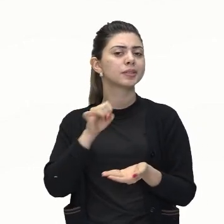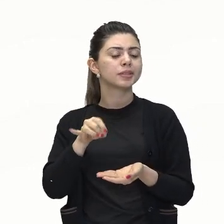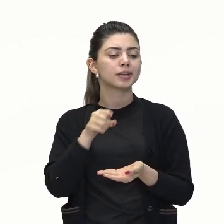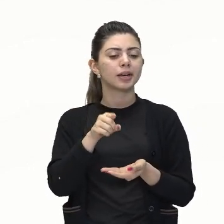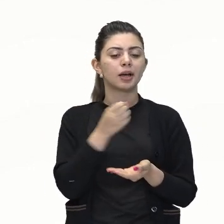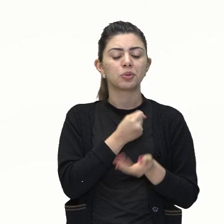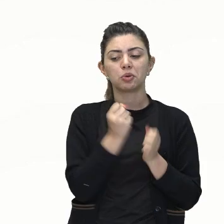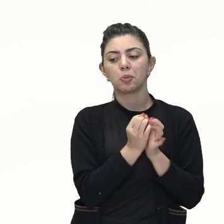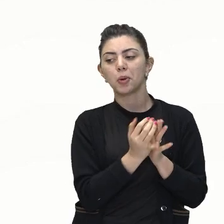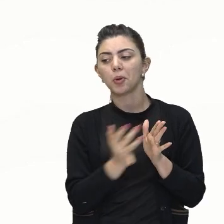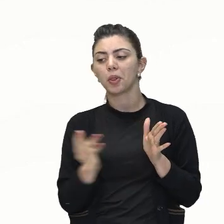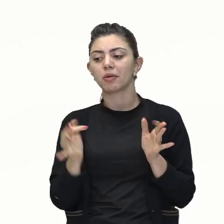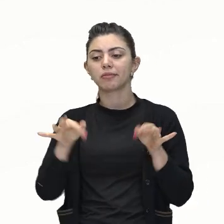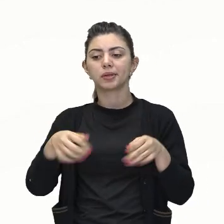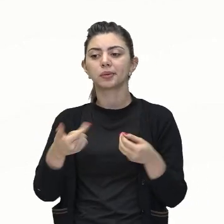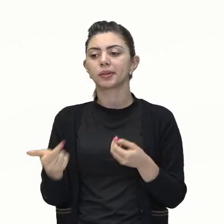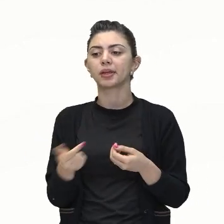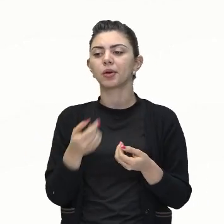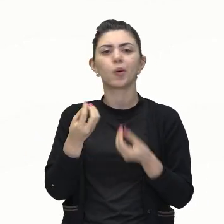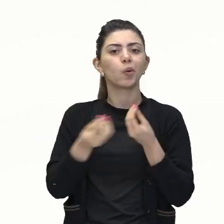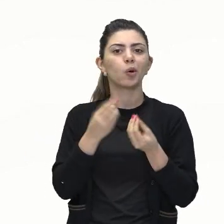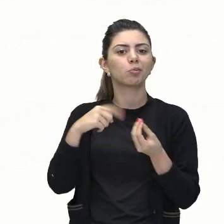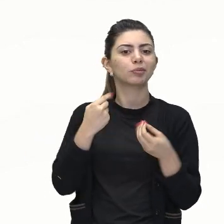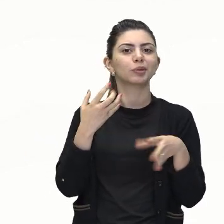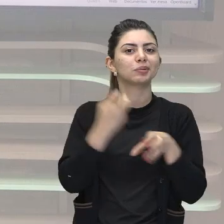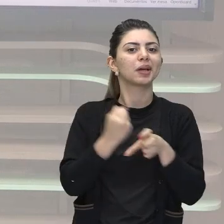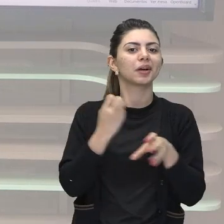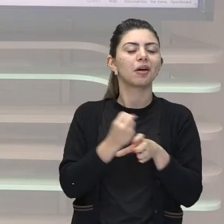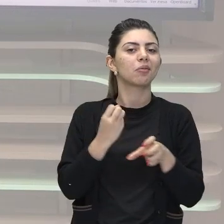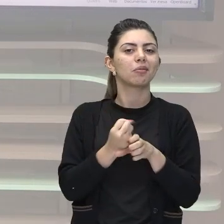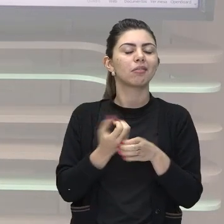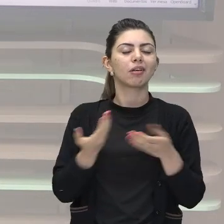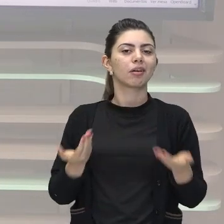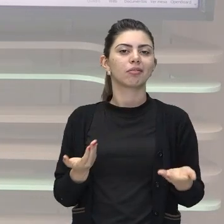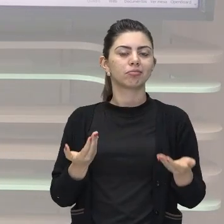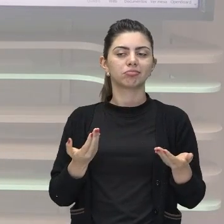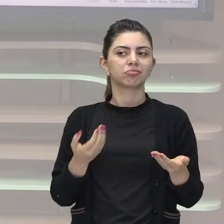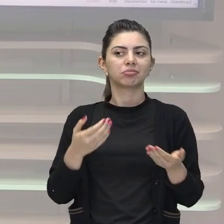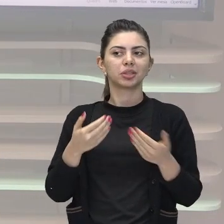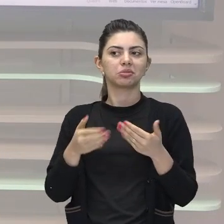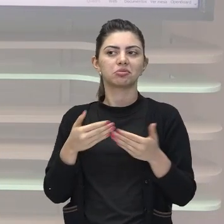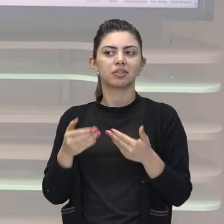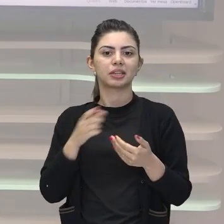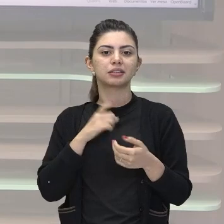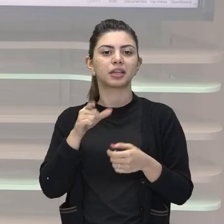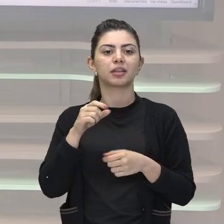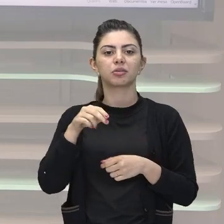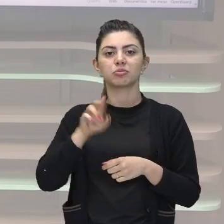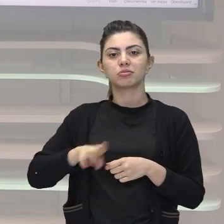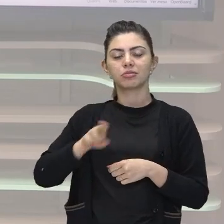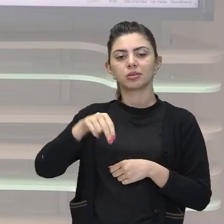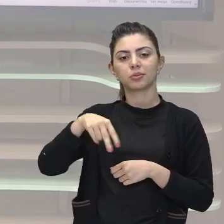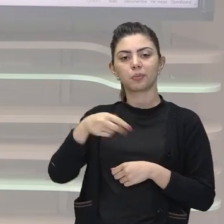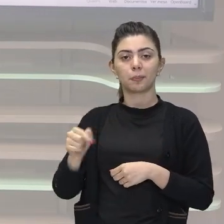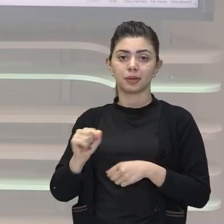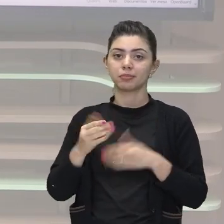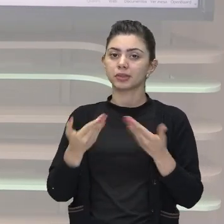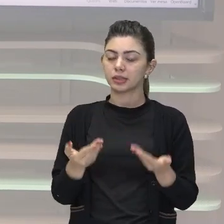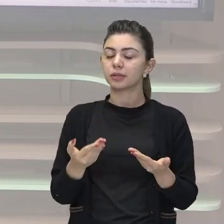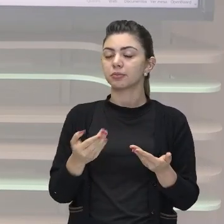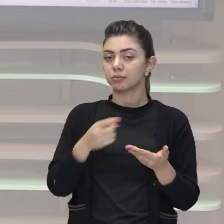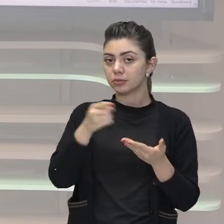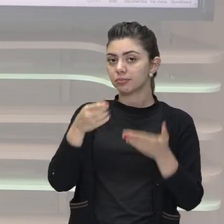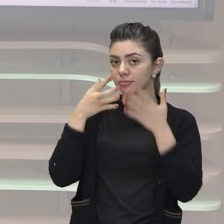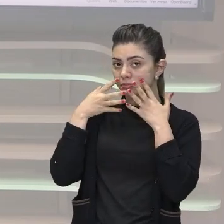é infinita, como é que a gente faz para calcular, então, e resolver qualquer operação com esse número π? Você deve sempre prestar